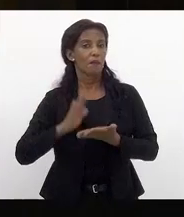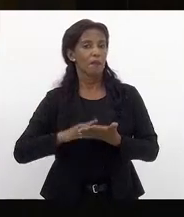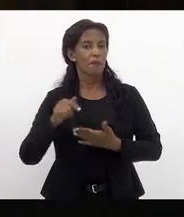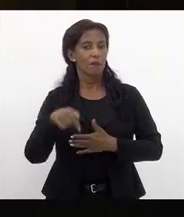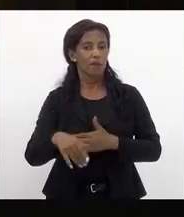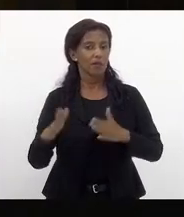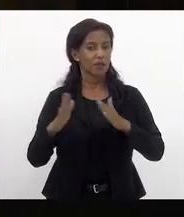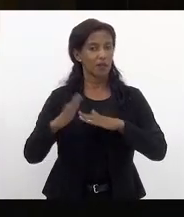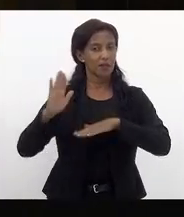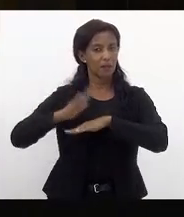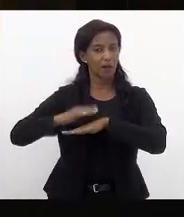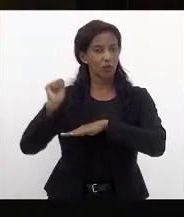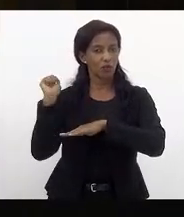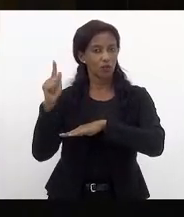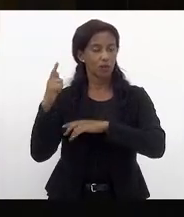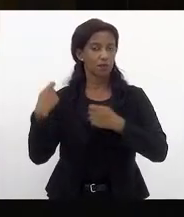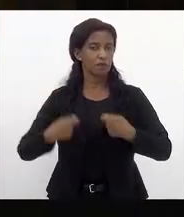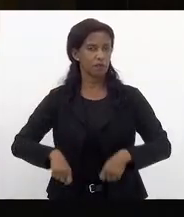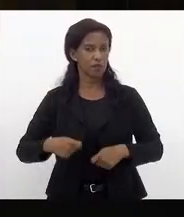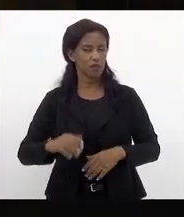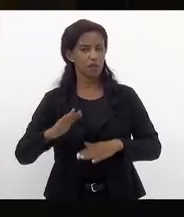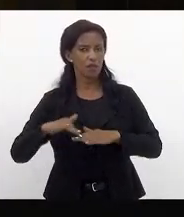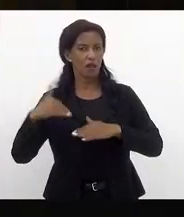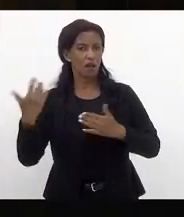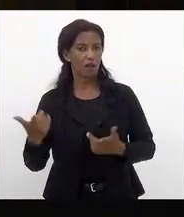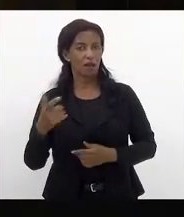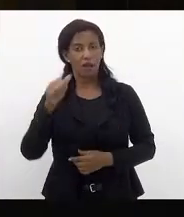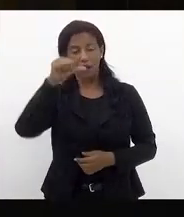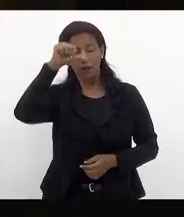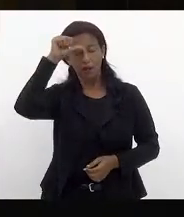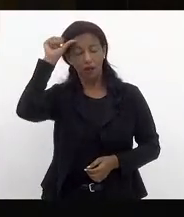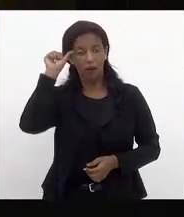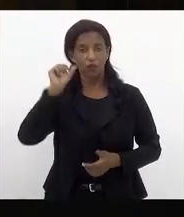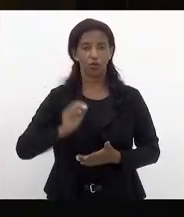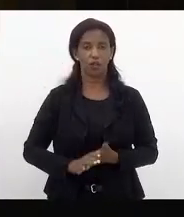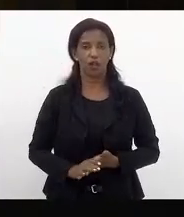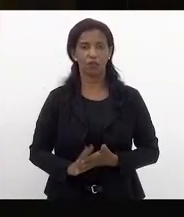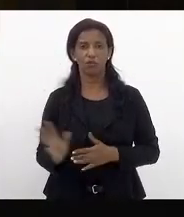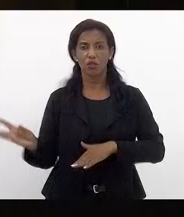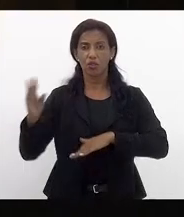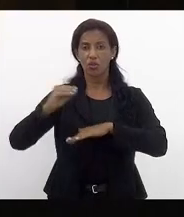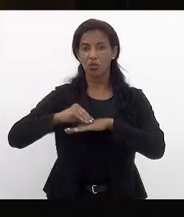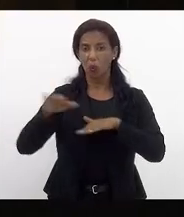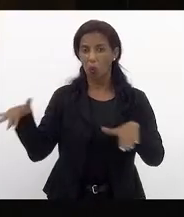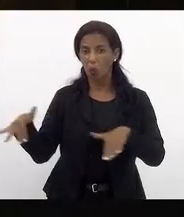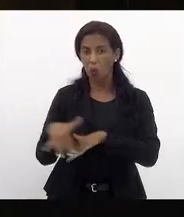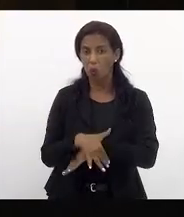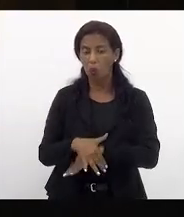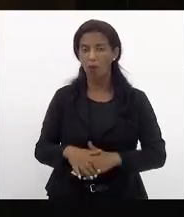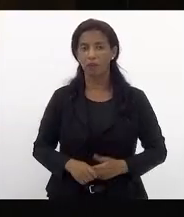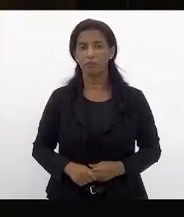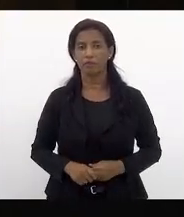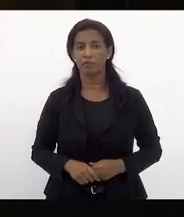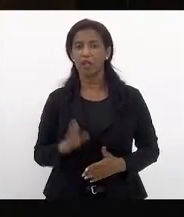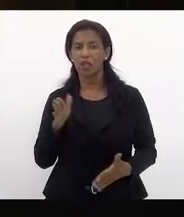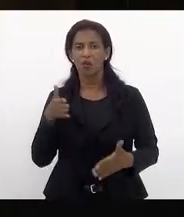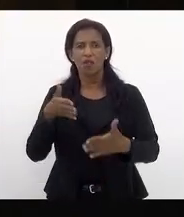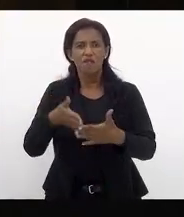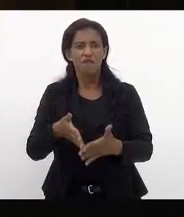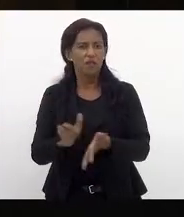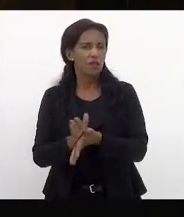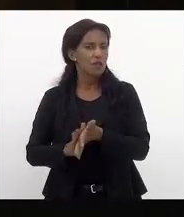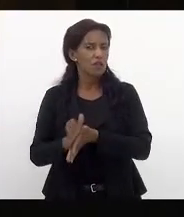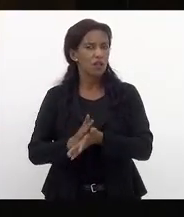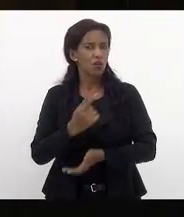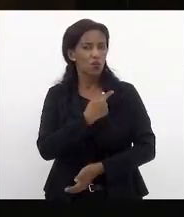muito mais do que precisa. Além do que, Cláudio Castro se coloca totalmente submisso e não enfrenta em nada